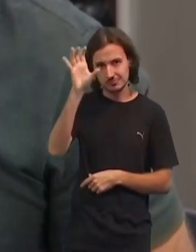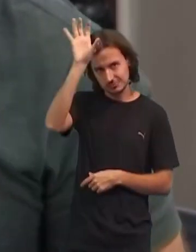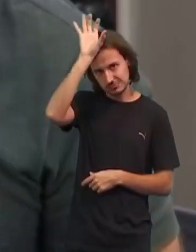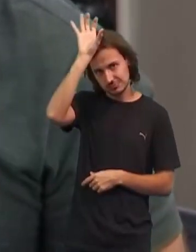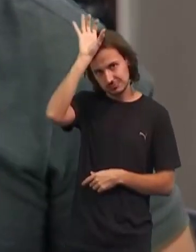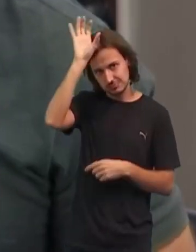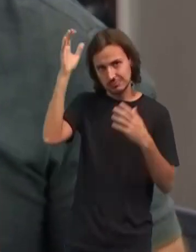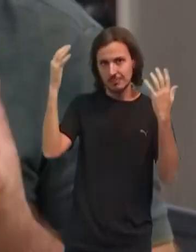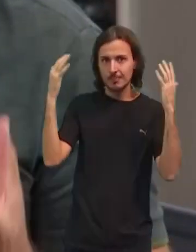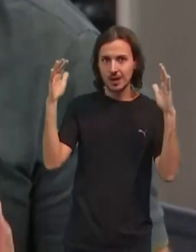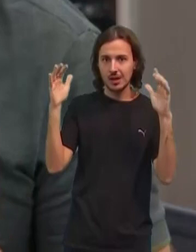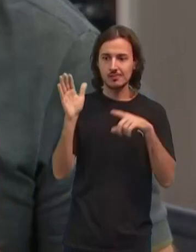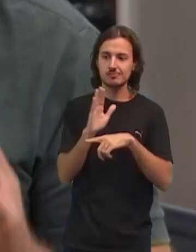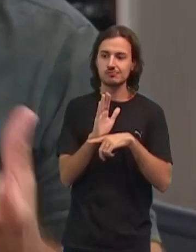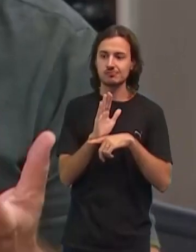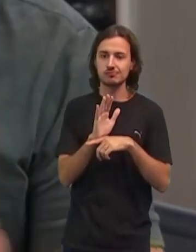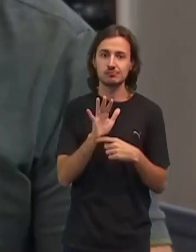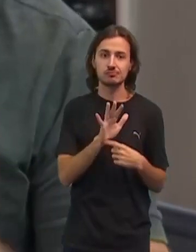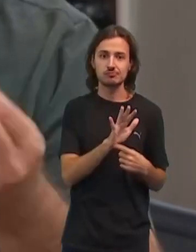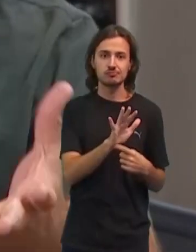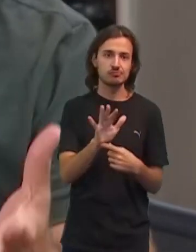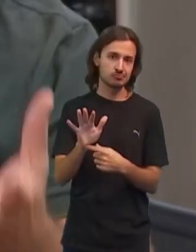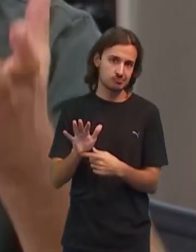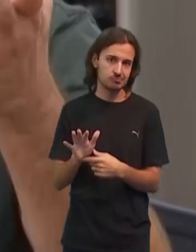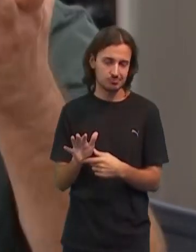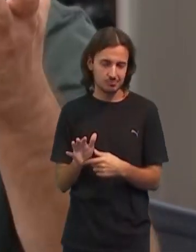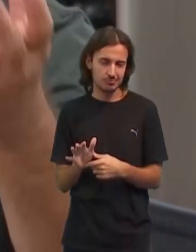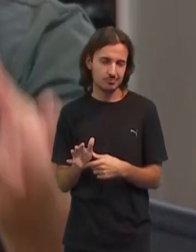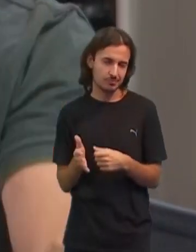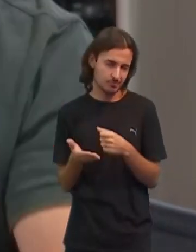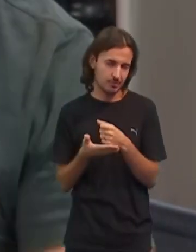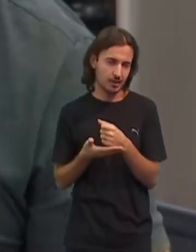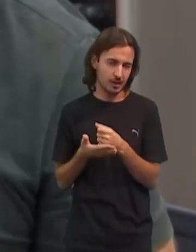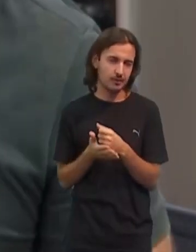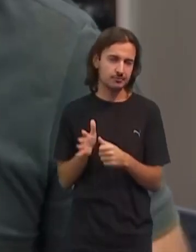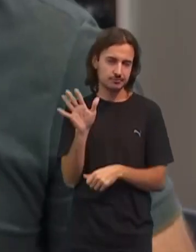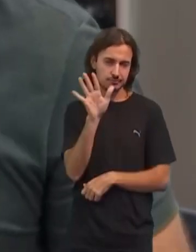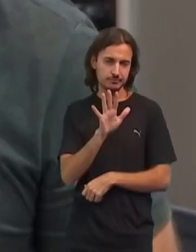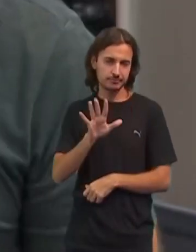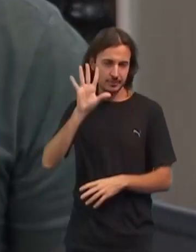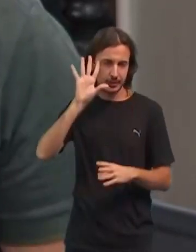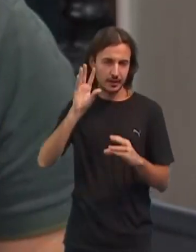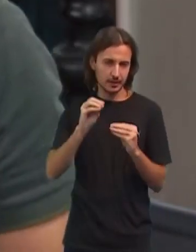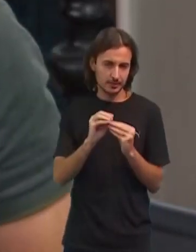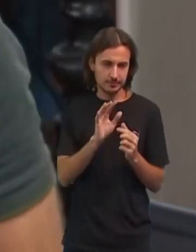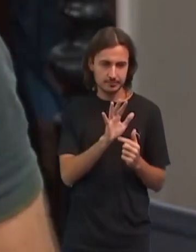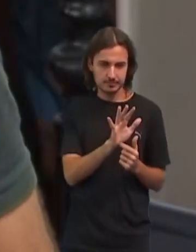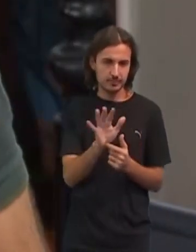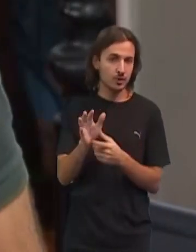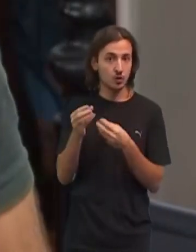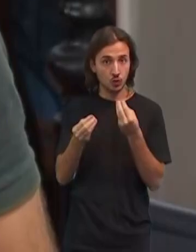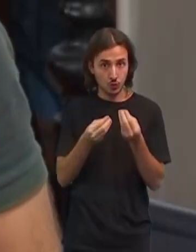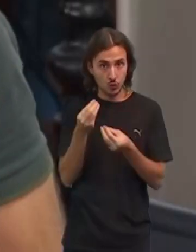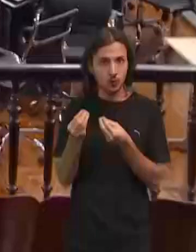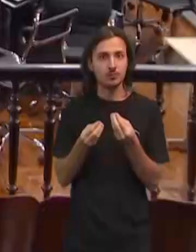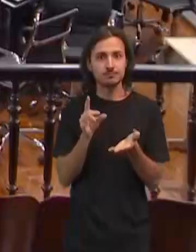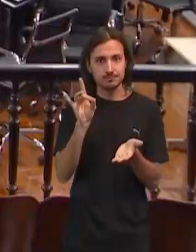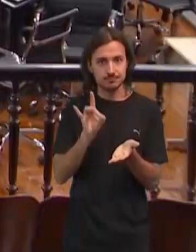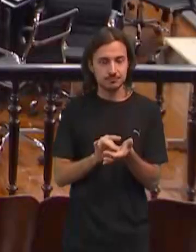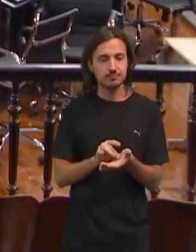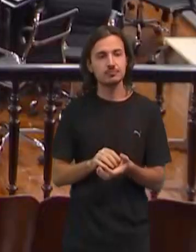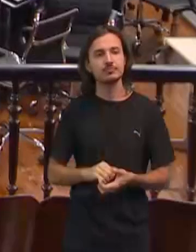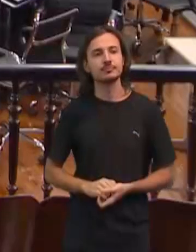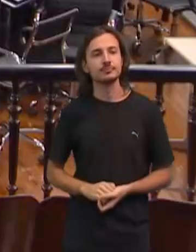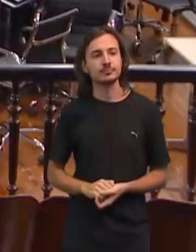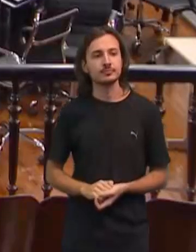filmagem aí, mostrado substancialmente com o fato concreto como está acontecendo com os imóveis tombados no Juiz de Fora. Muito bem, vereador